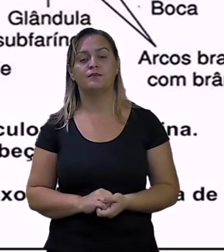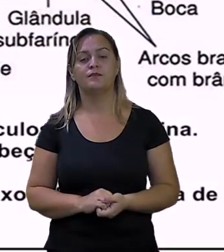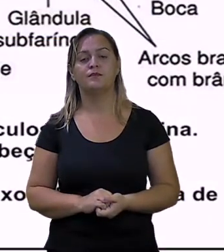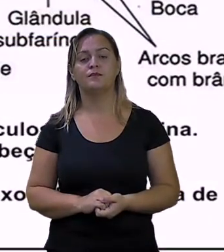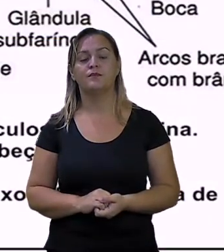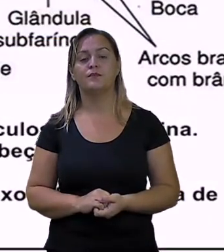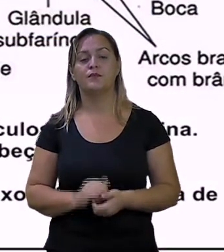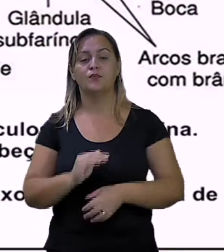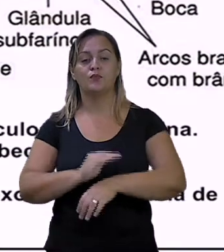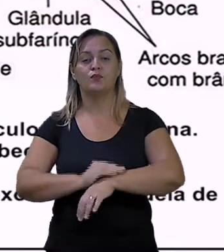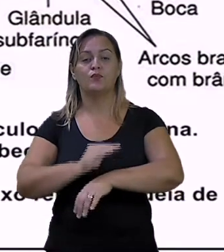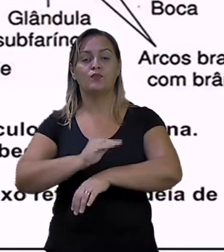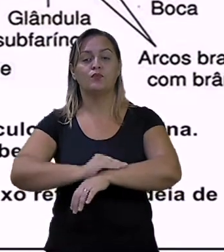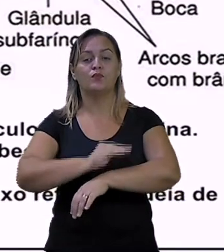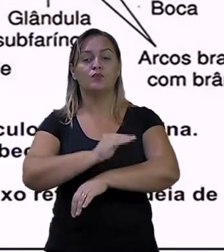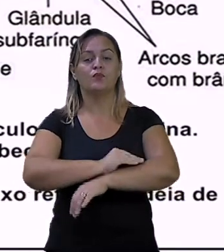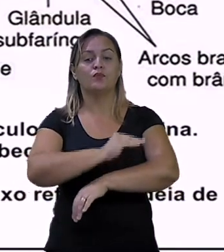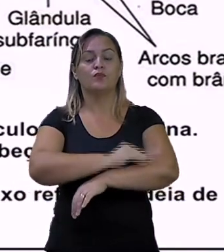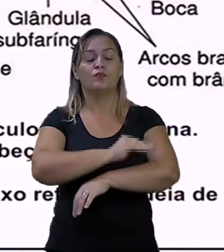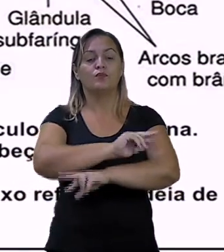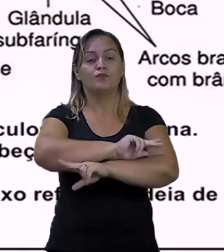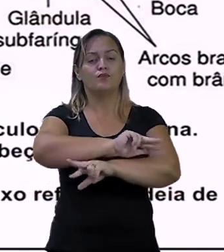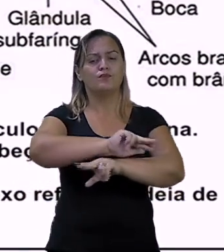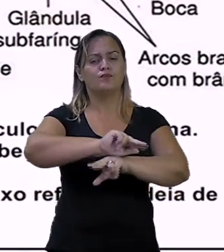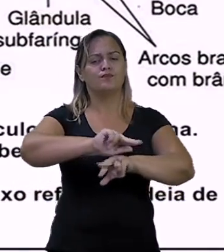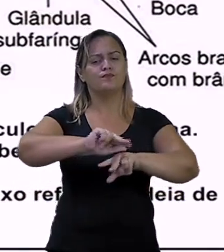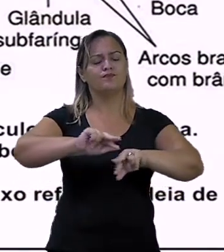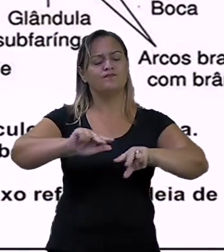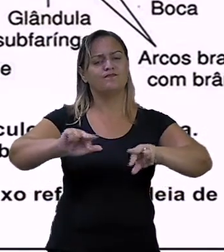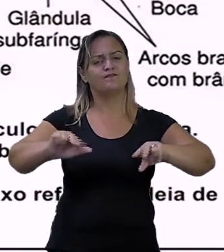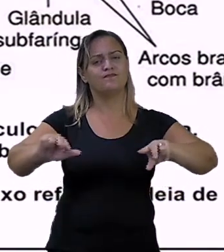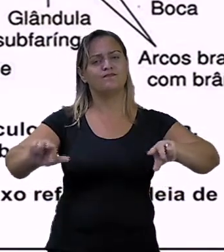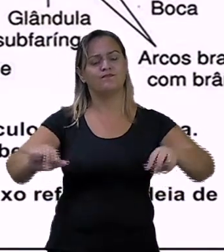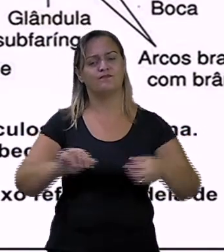Os anfíbios. Como que são?